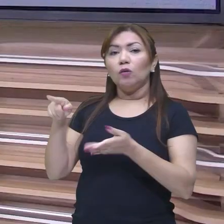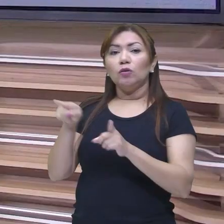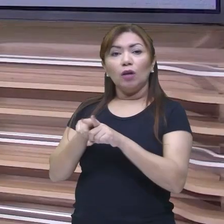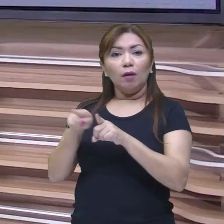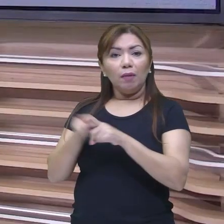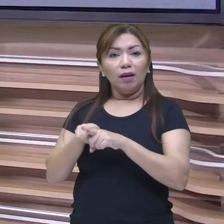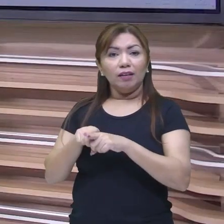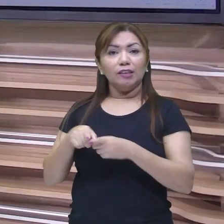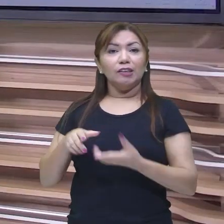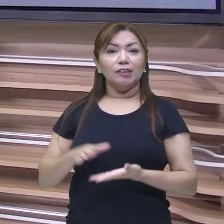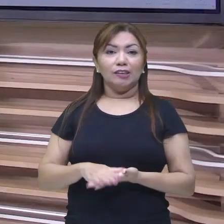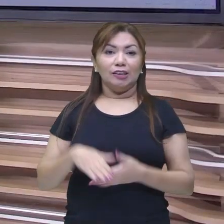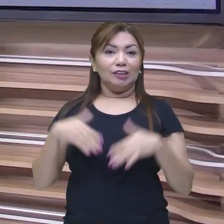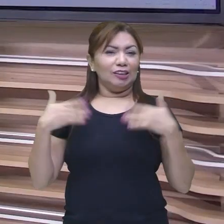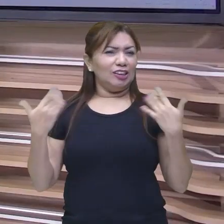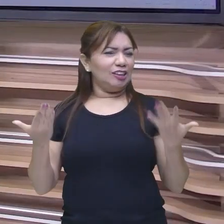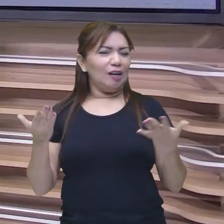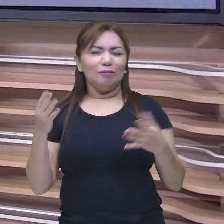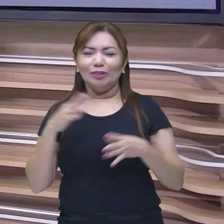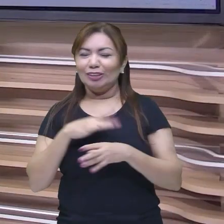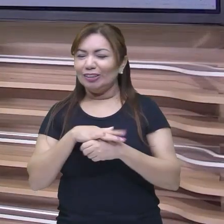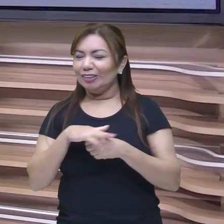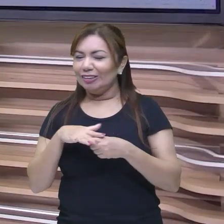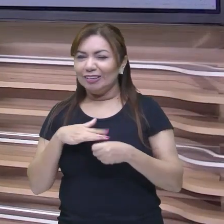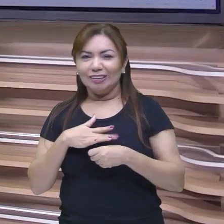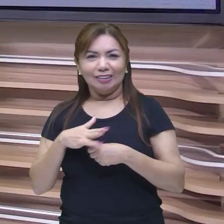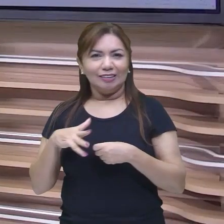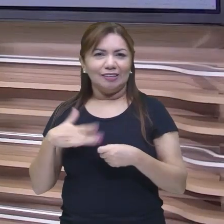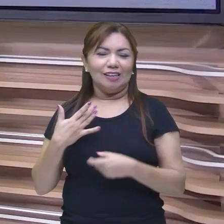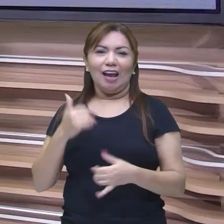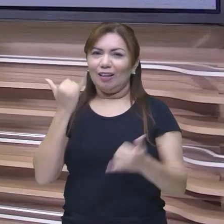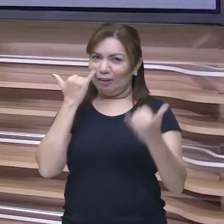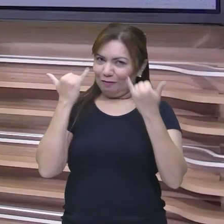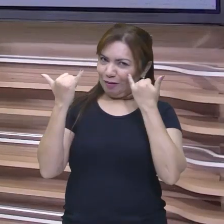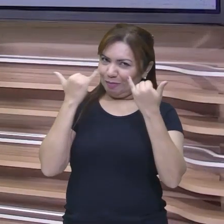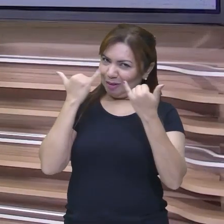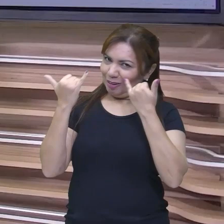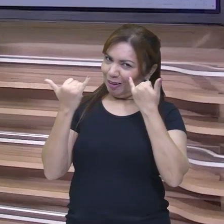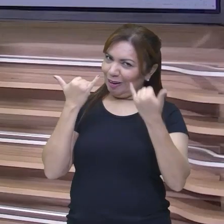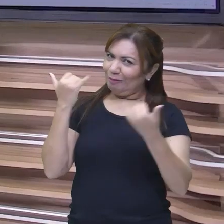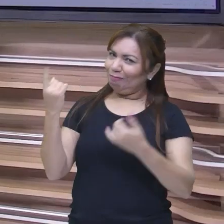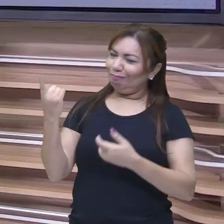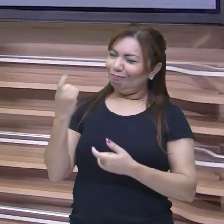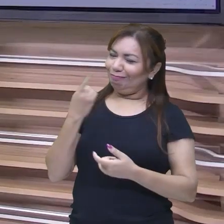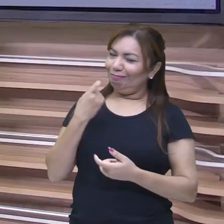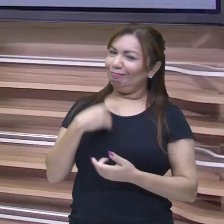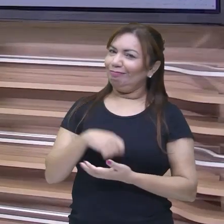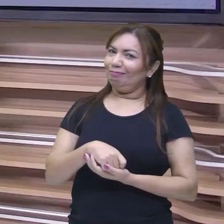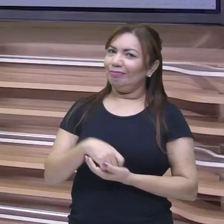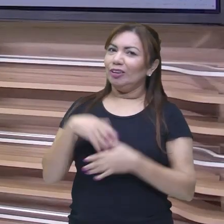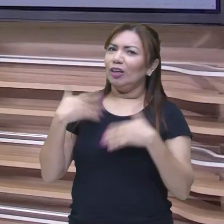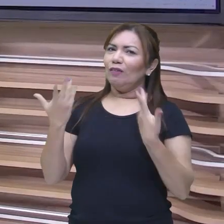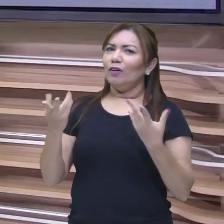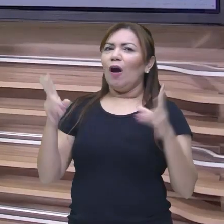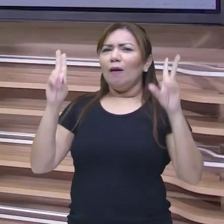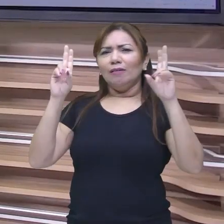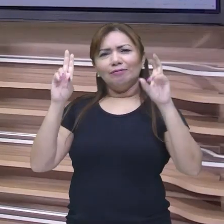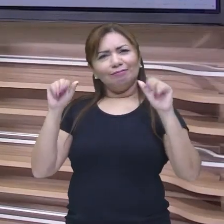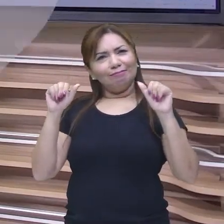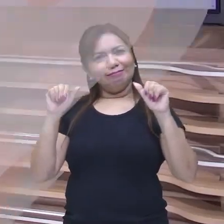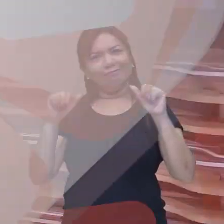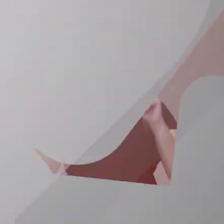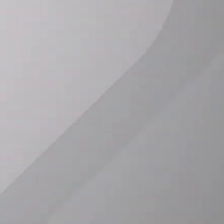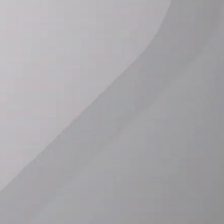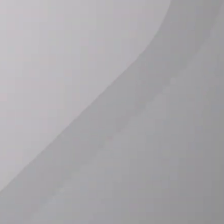Estamos cheios de informações interessantes, não é mesmo? Então agora vamos para as nossas considerações